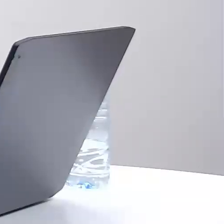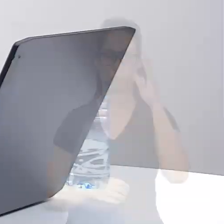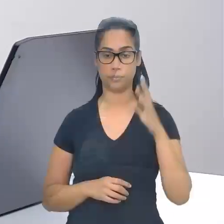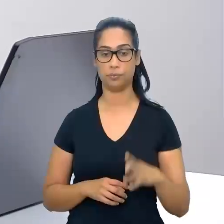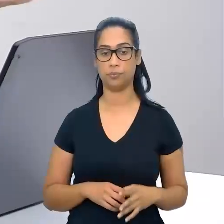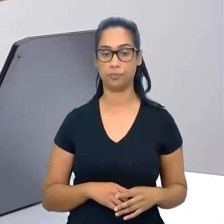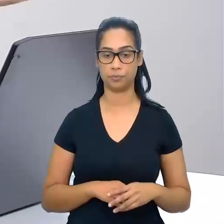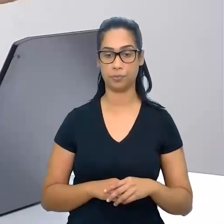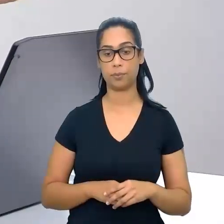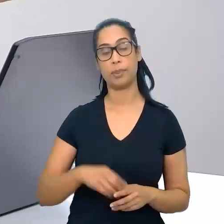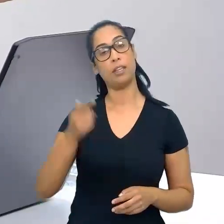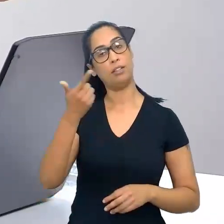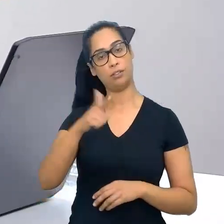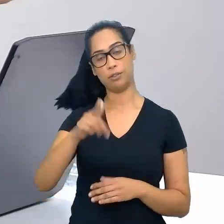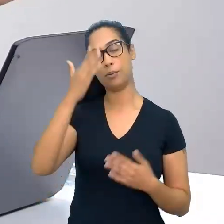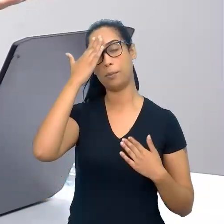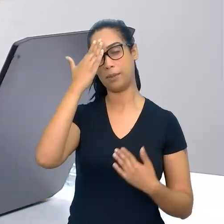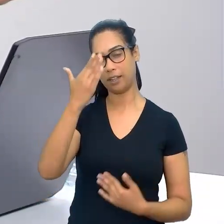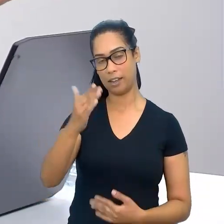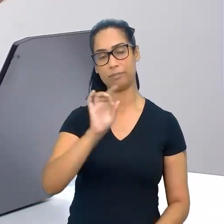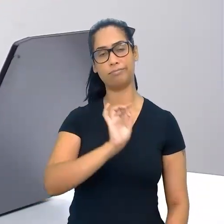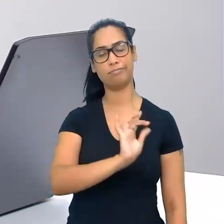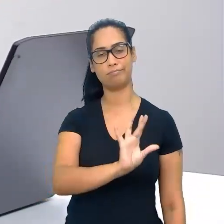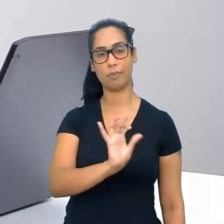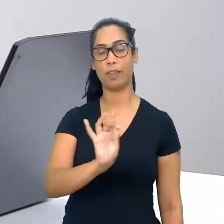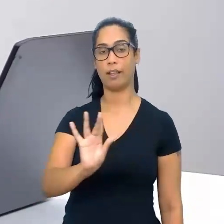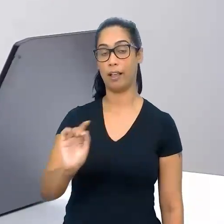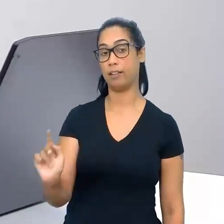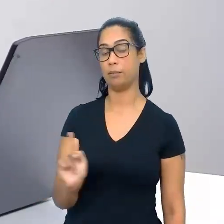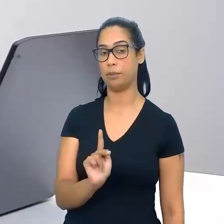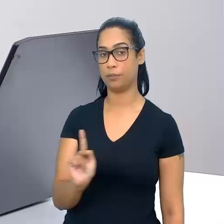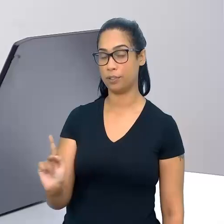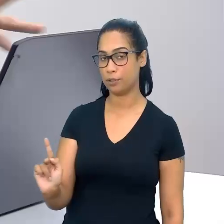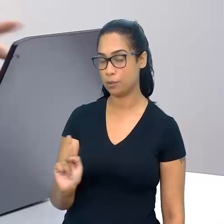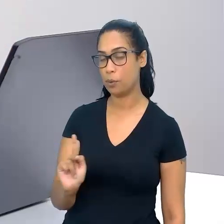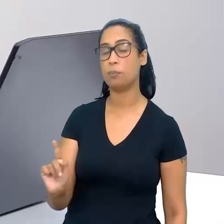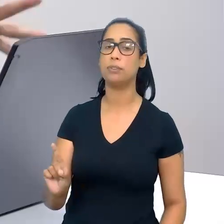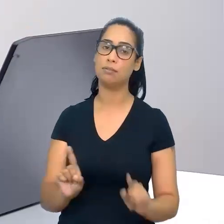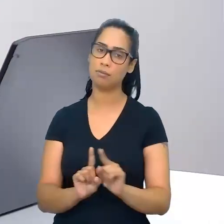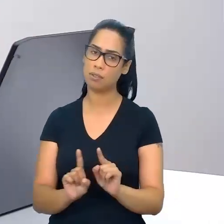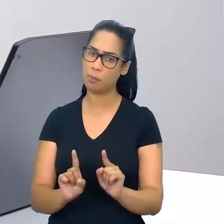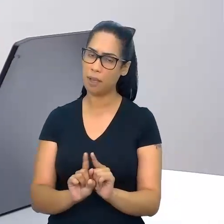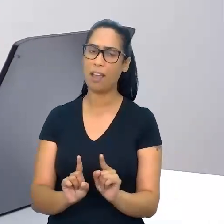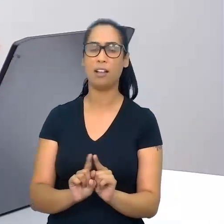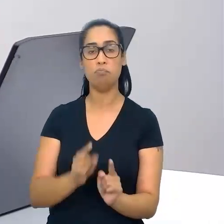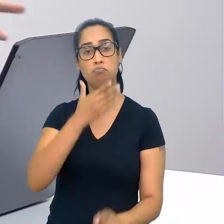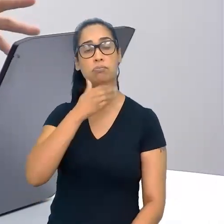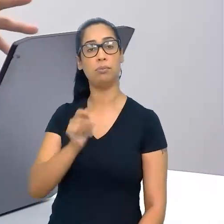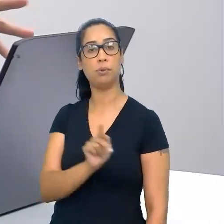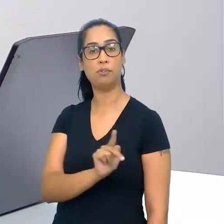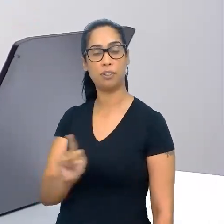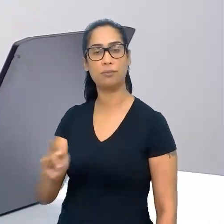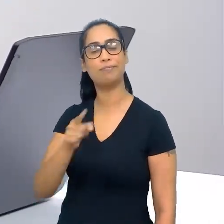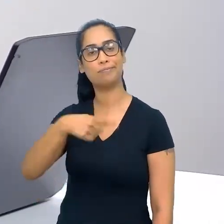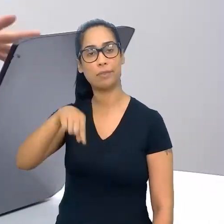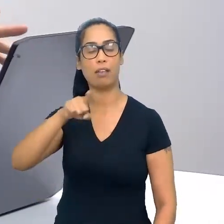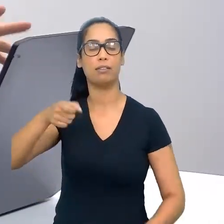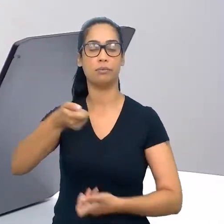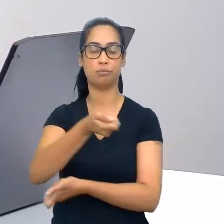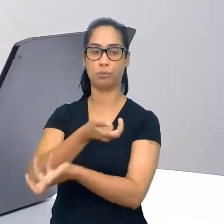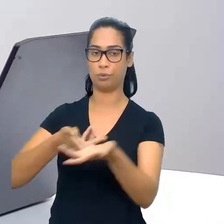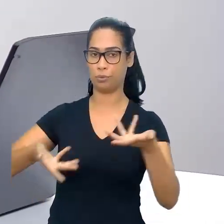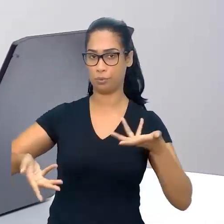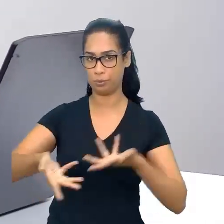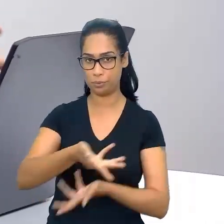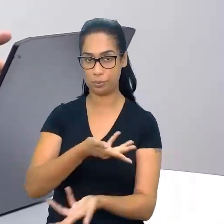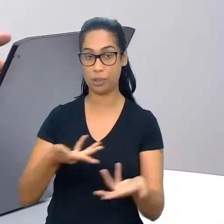mais uma vez muito obrigada a todas as professoras e professores que responderam aqui que interagiram então nós vamos